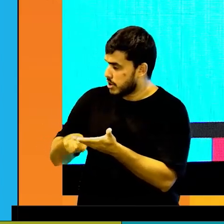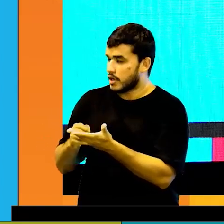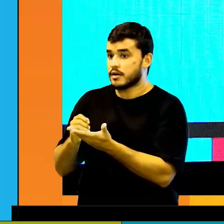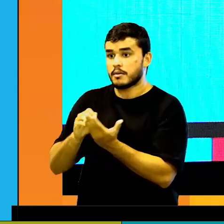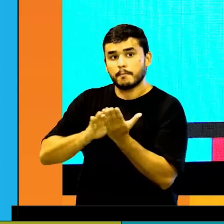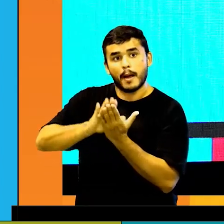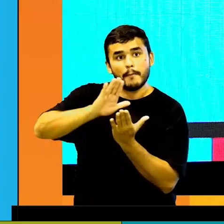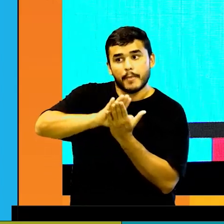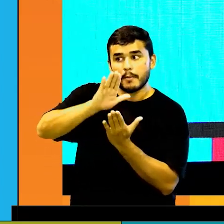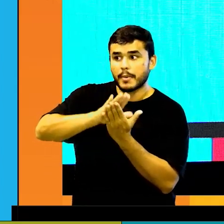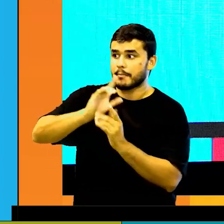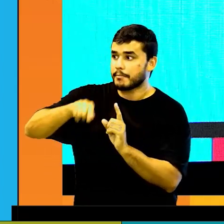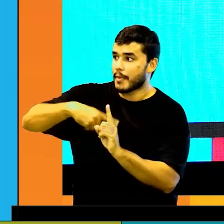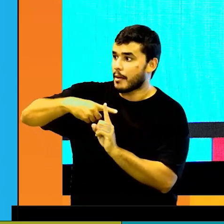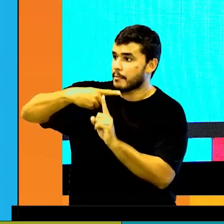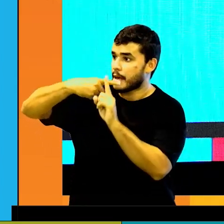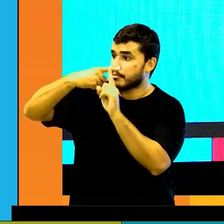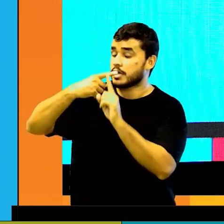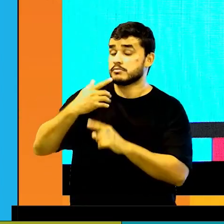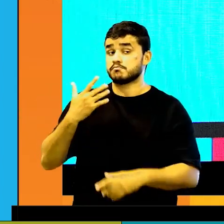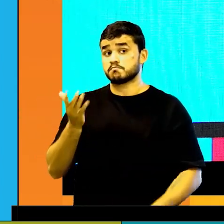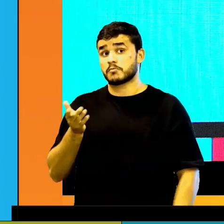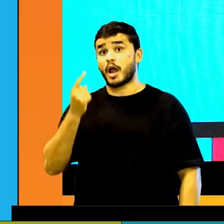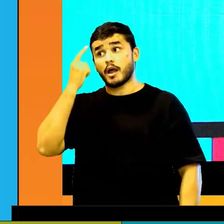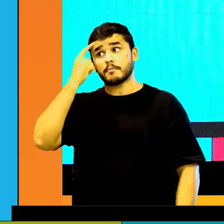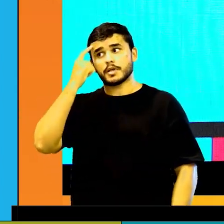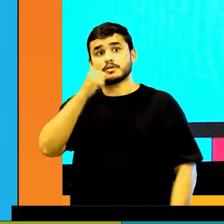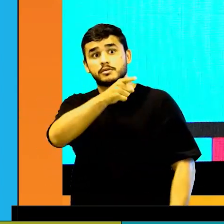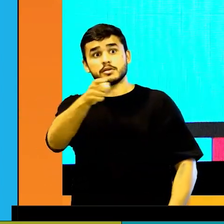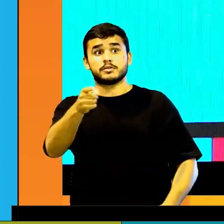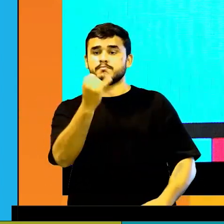se tratando de público leitor, ok?